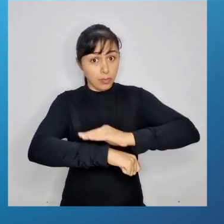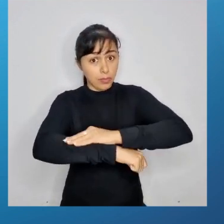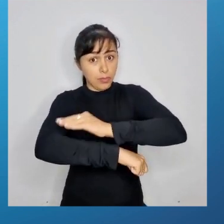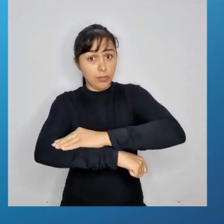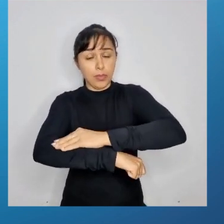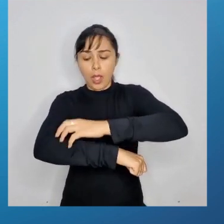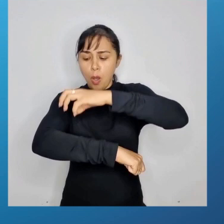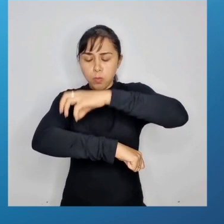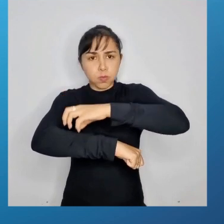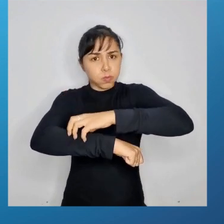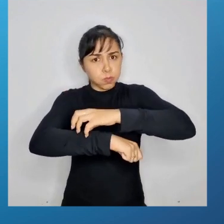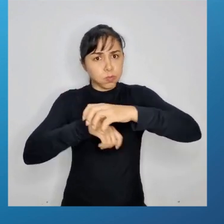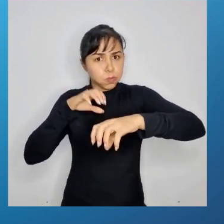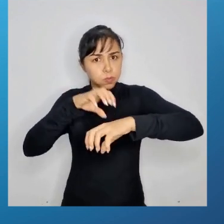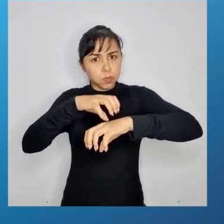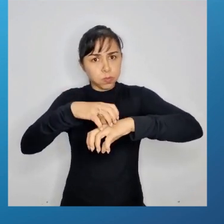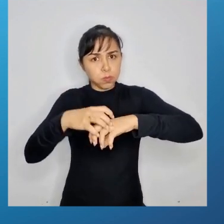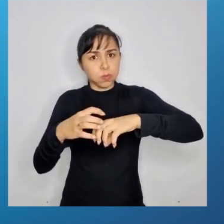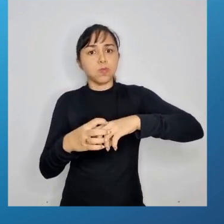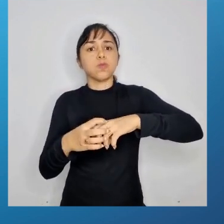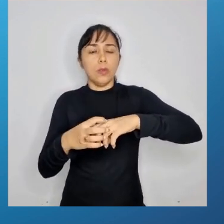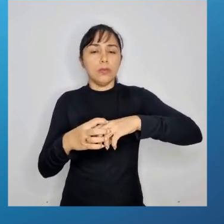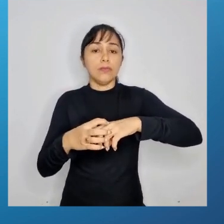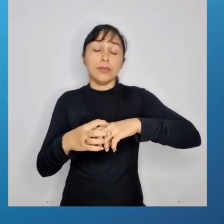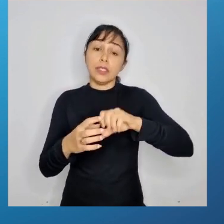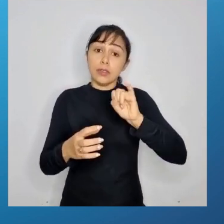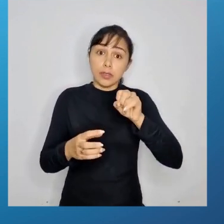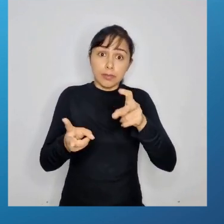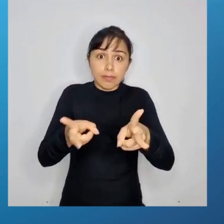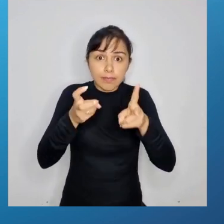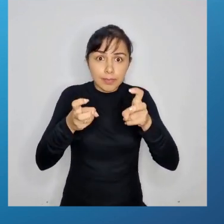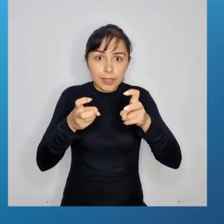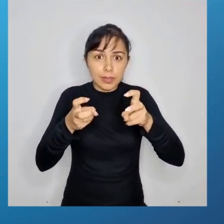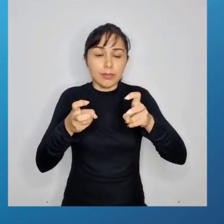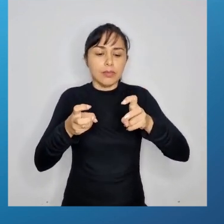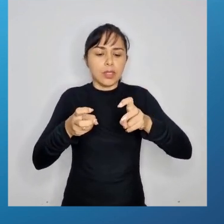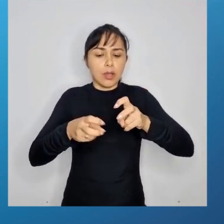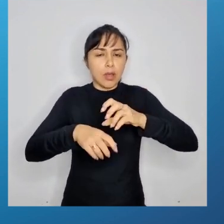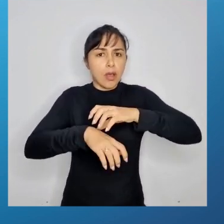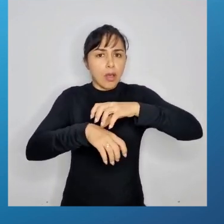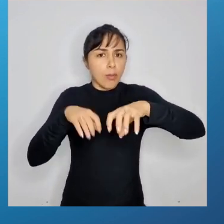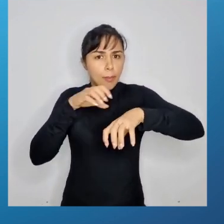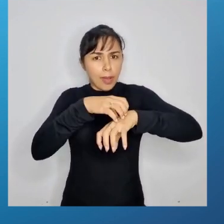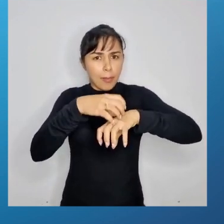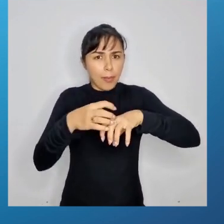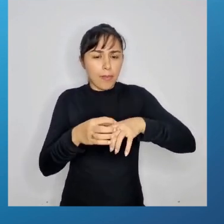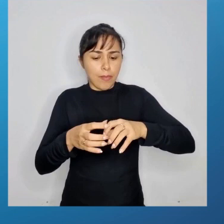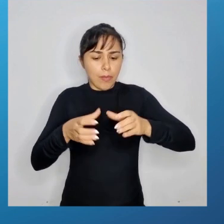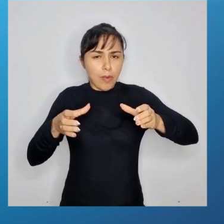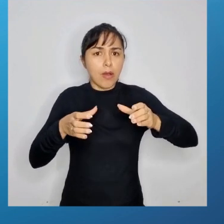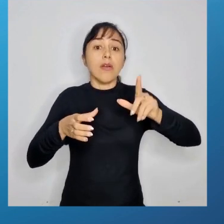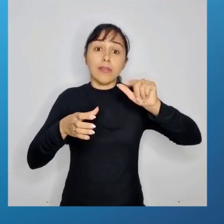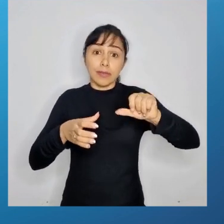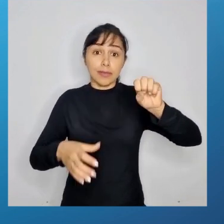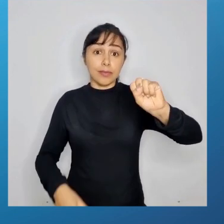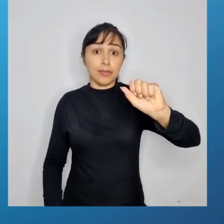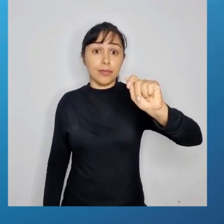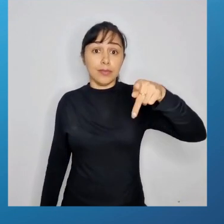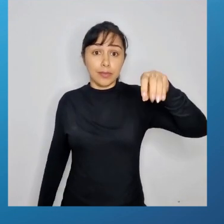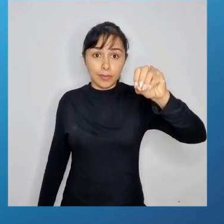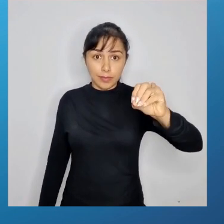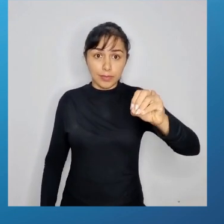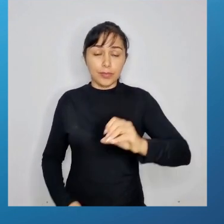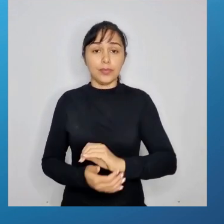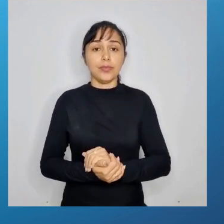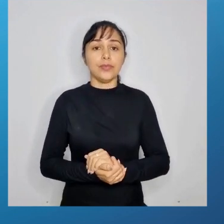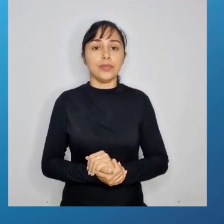pele mais rugosa. Então, quando você vê um animal maior, com a pele mais rugosa, certamente você está vendo um sapo.